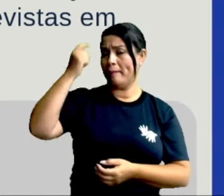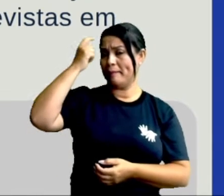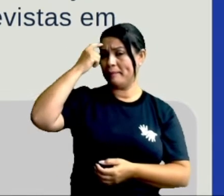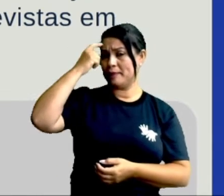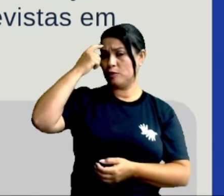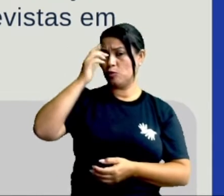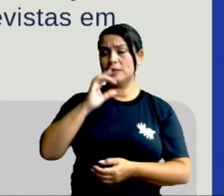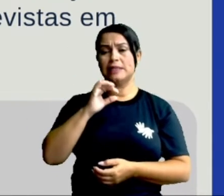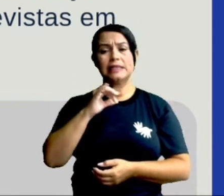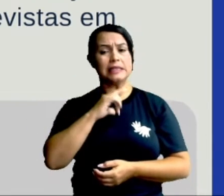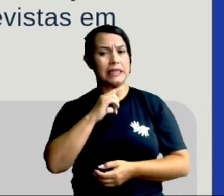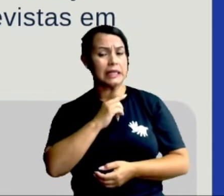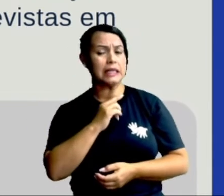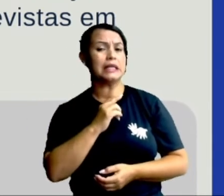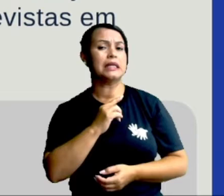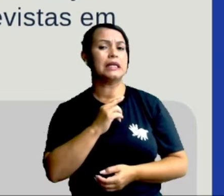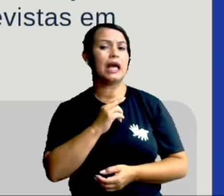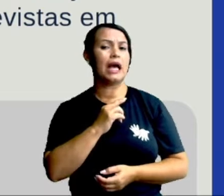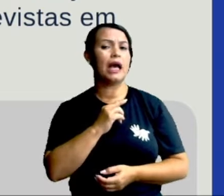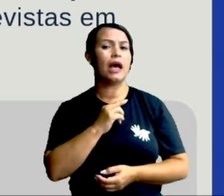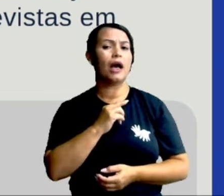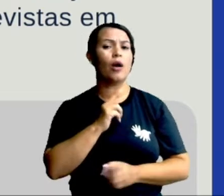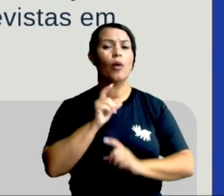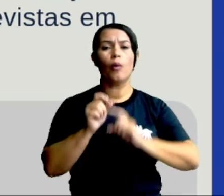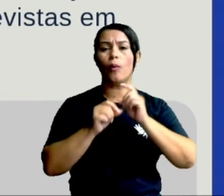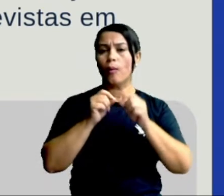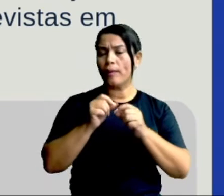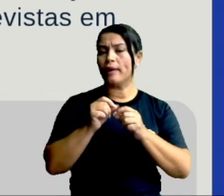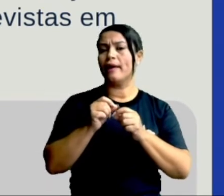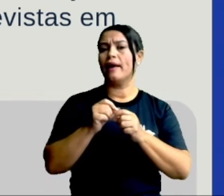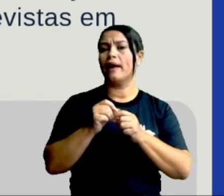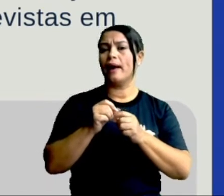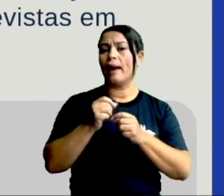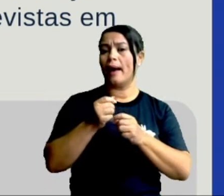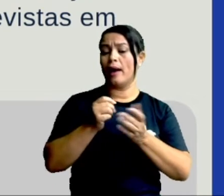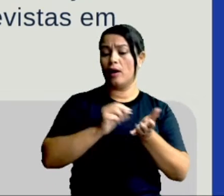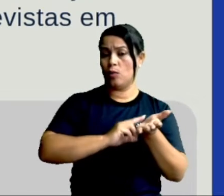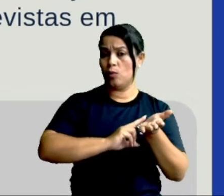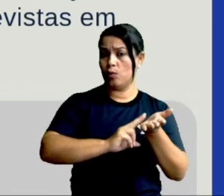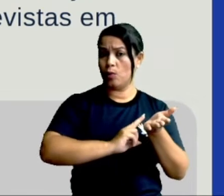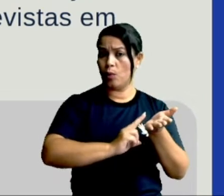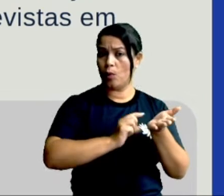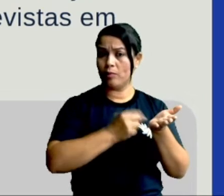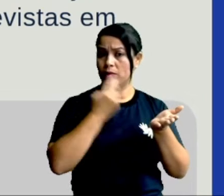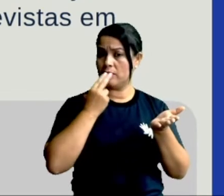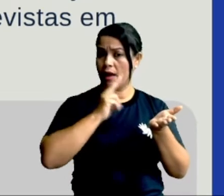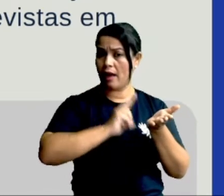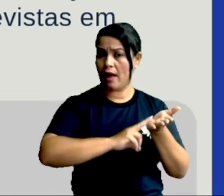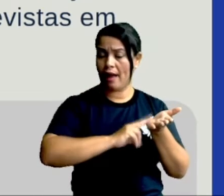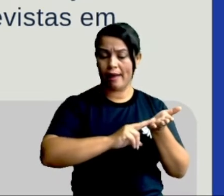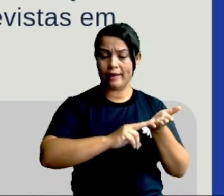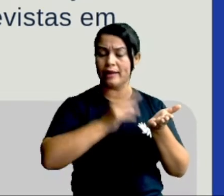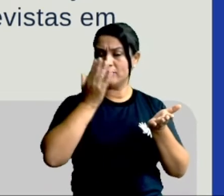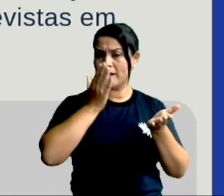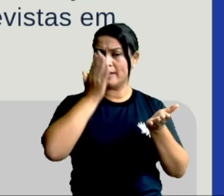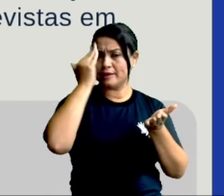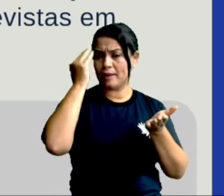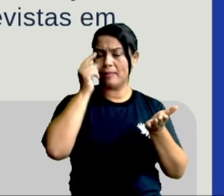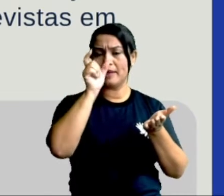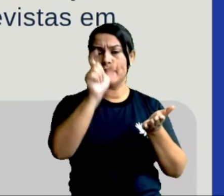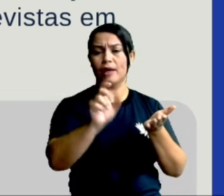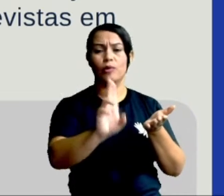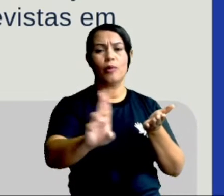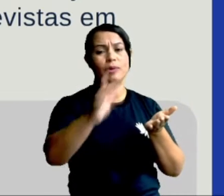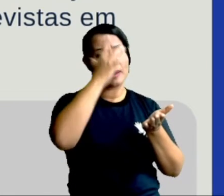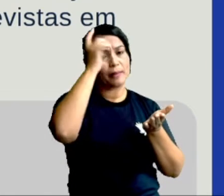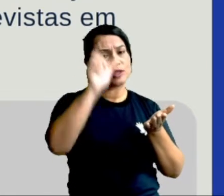né? Se tinha ali como destinatário o nome Raimundo Flamel, logo, por conseguinte,